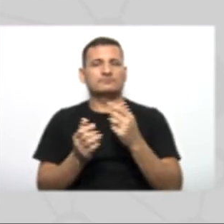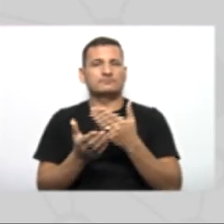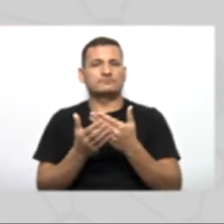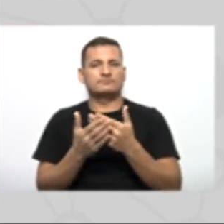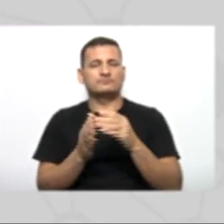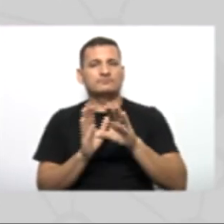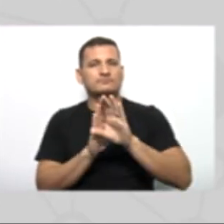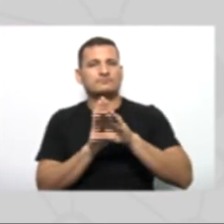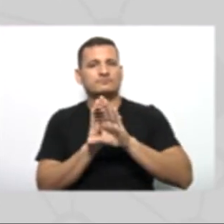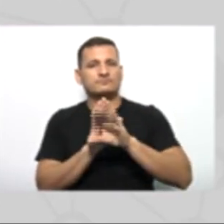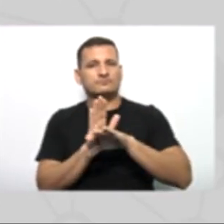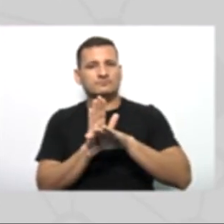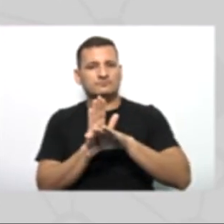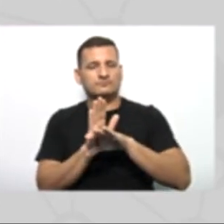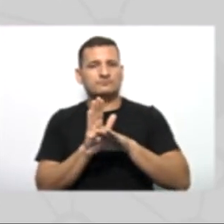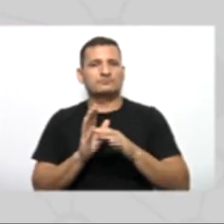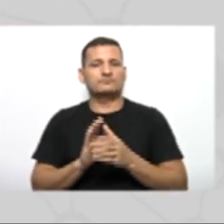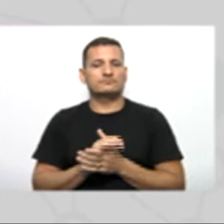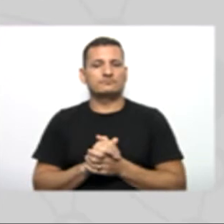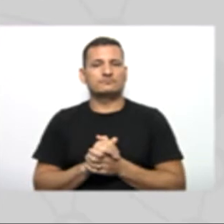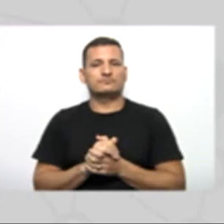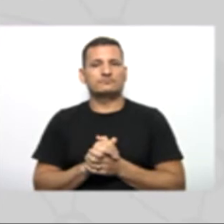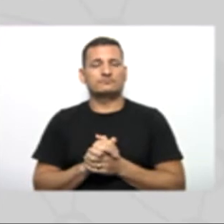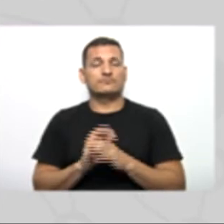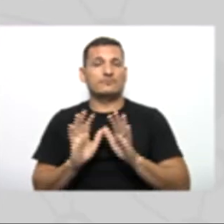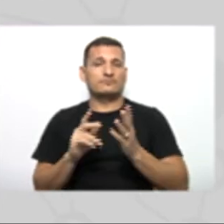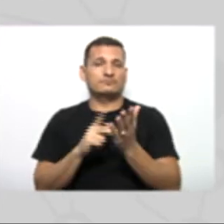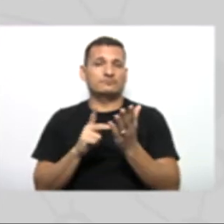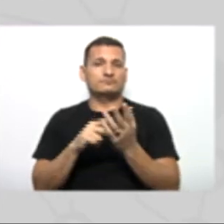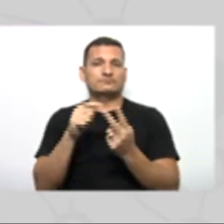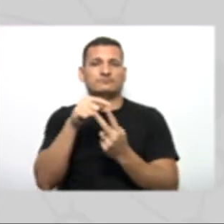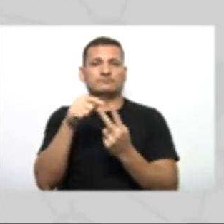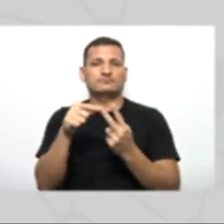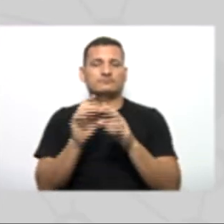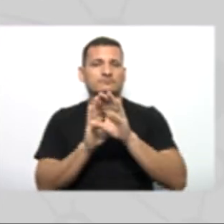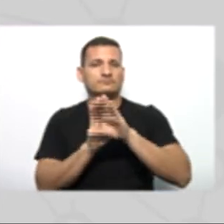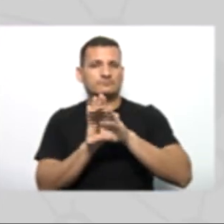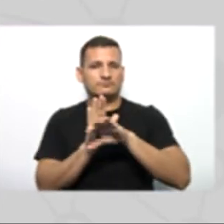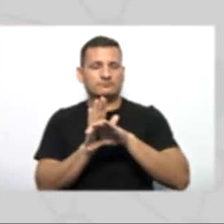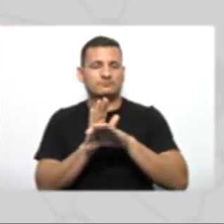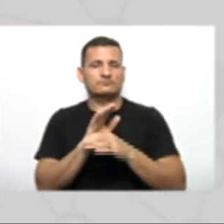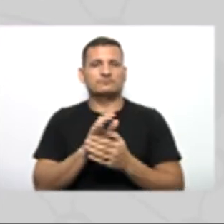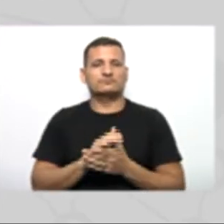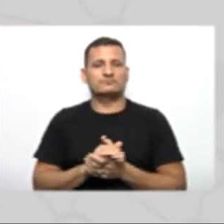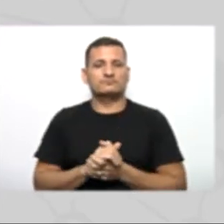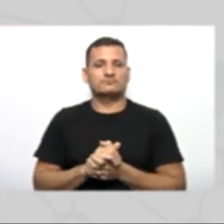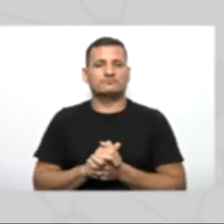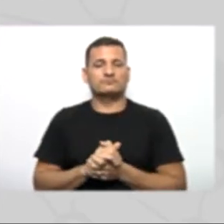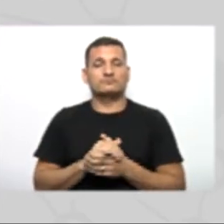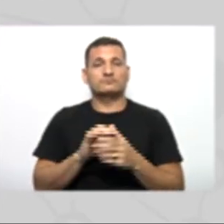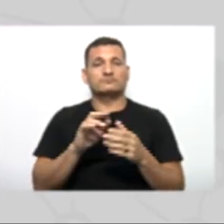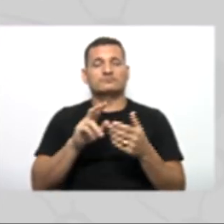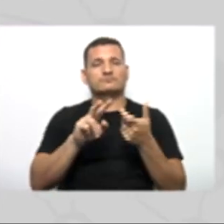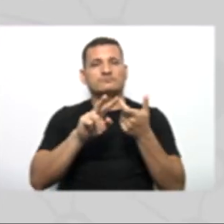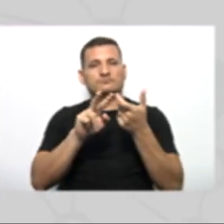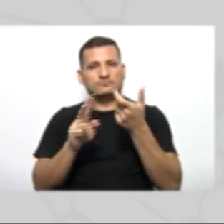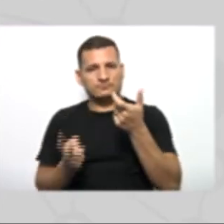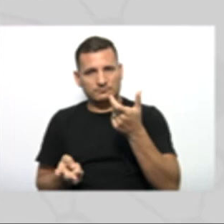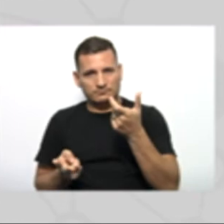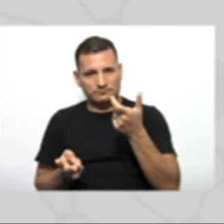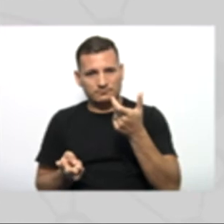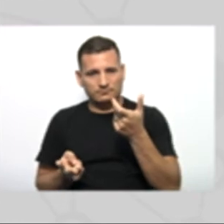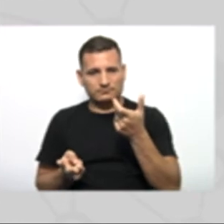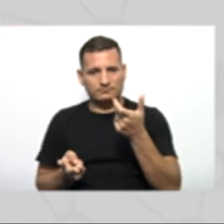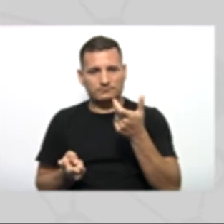bem bacana lá. Na verdade, dois conceitos bem bacanas, chamado de herança e o outro